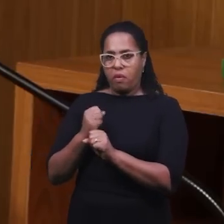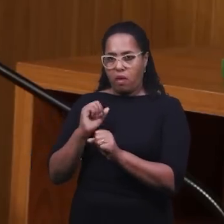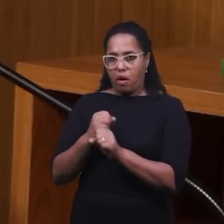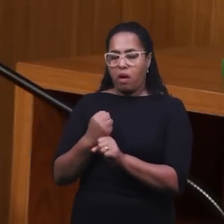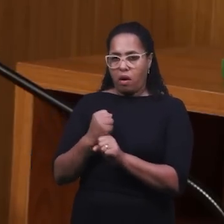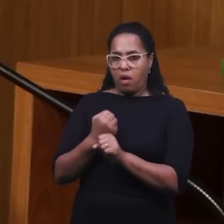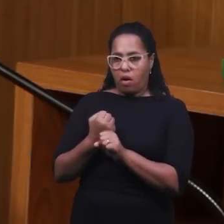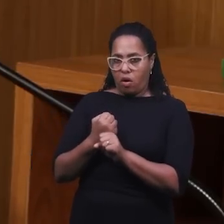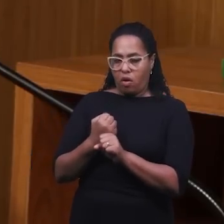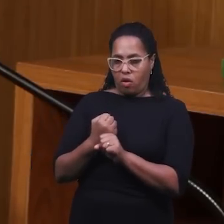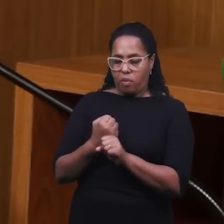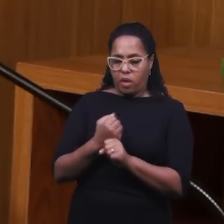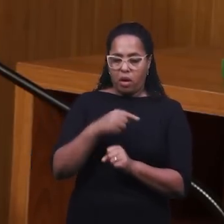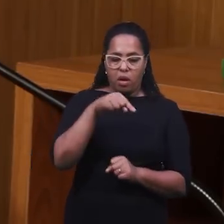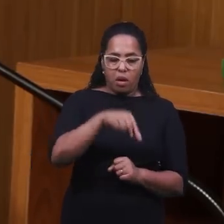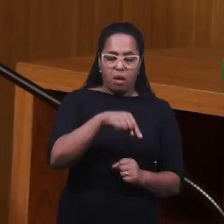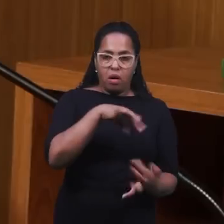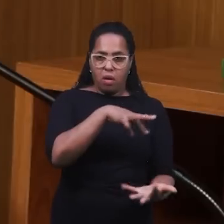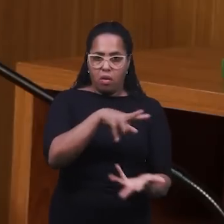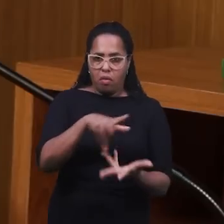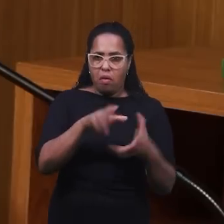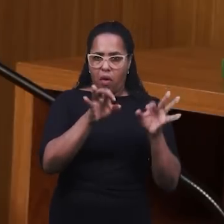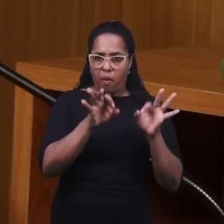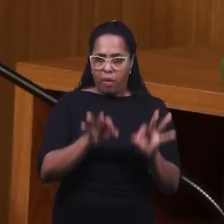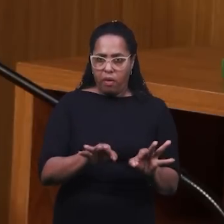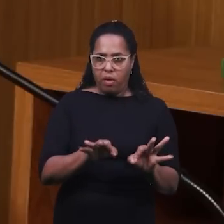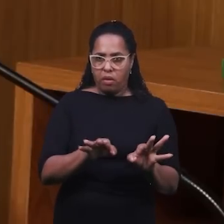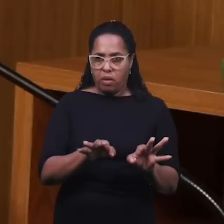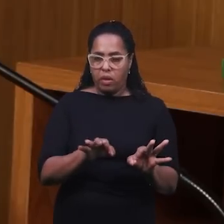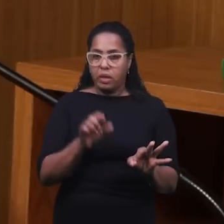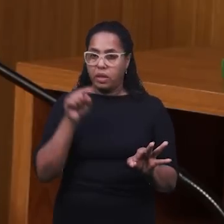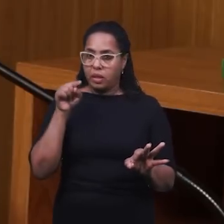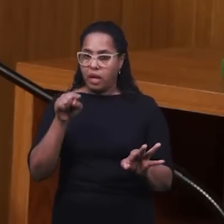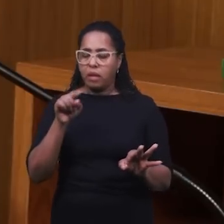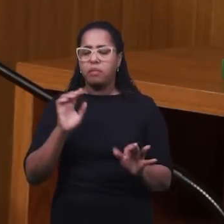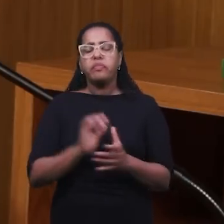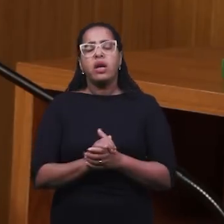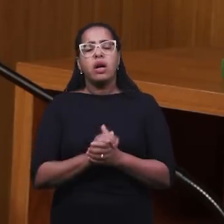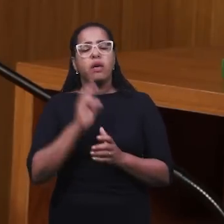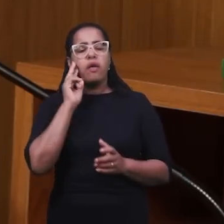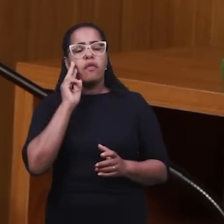participação, nada disso. São características. Vejam,